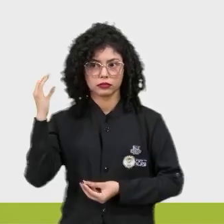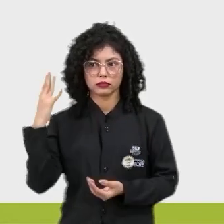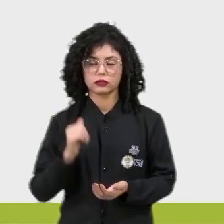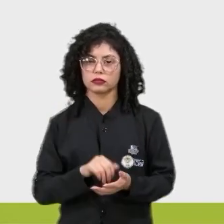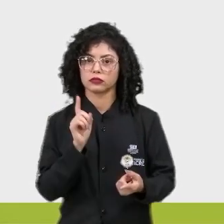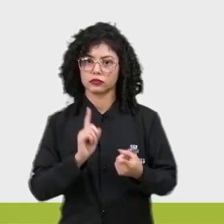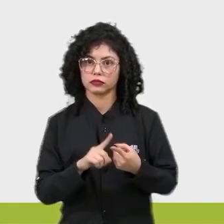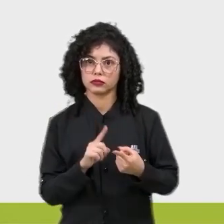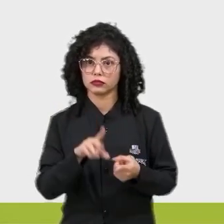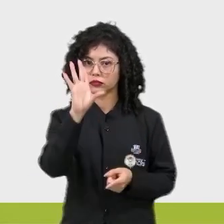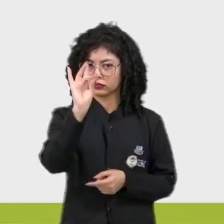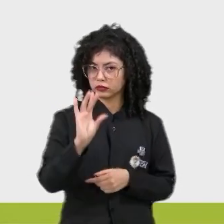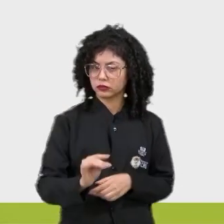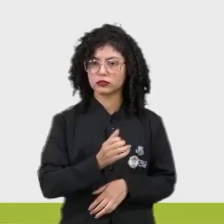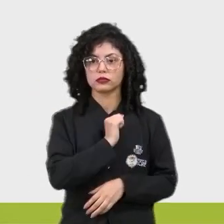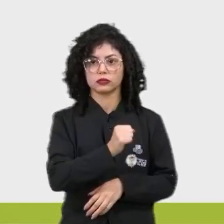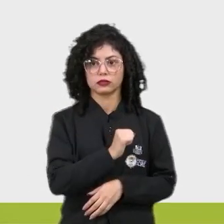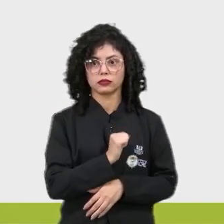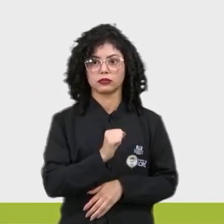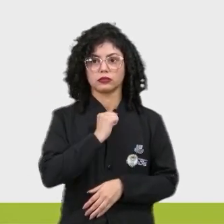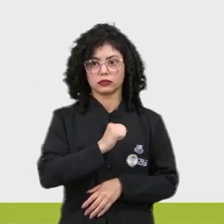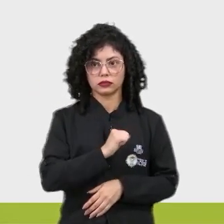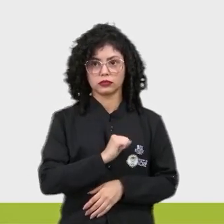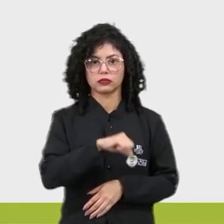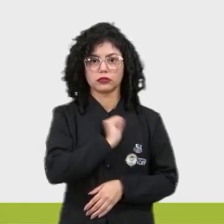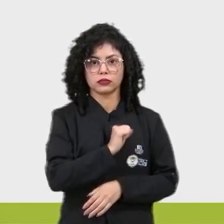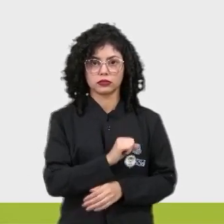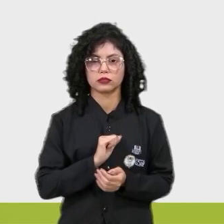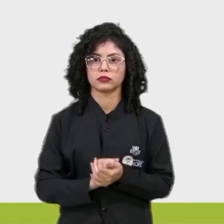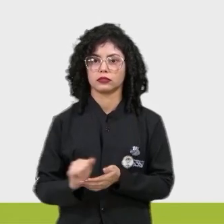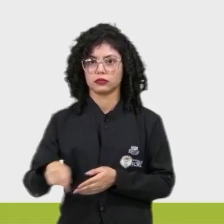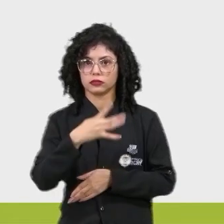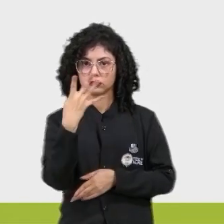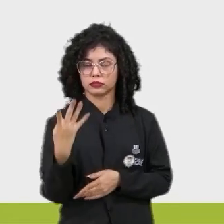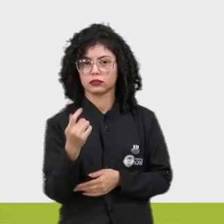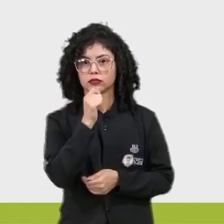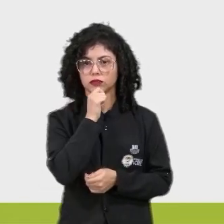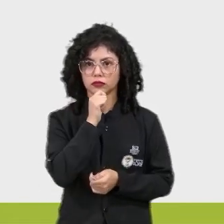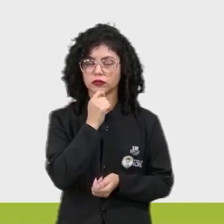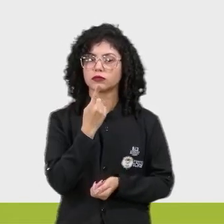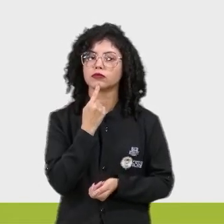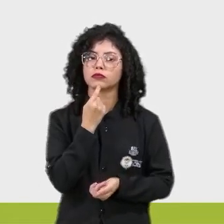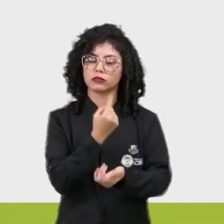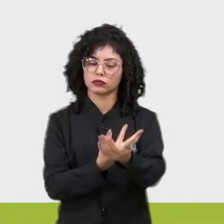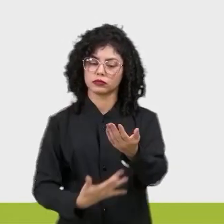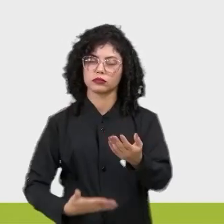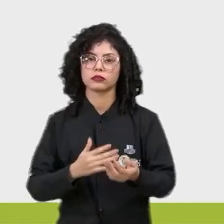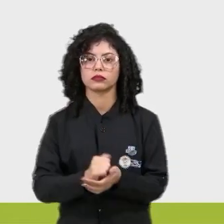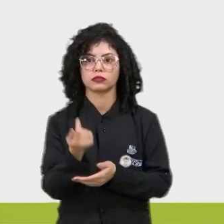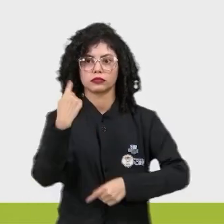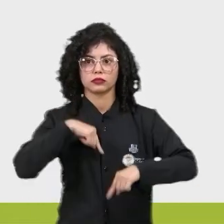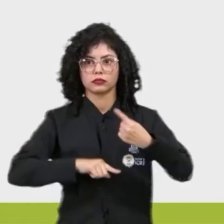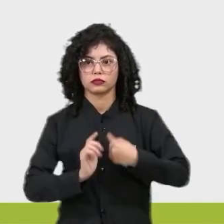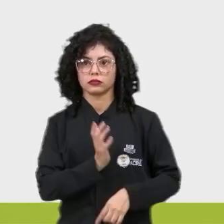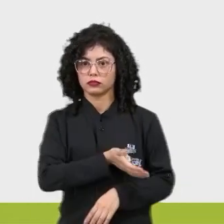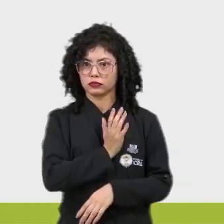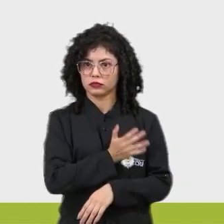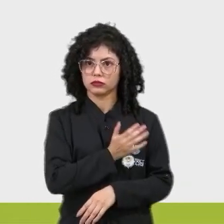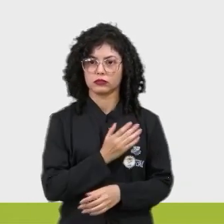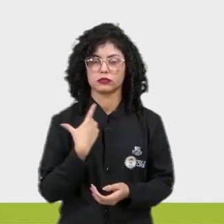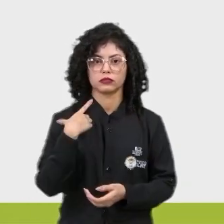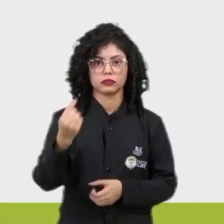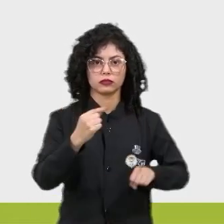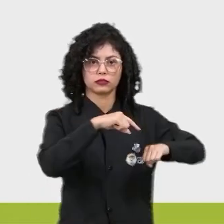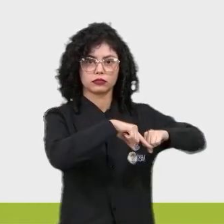quê? A cada batimento cardíaco, certa quantidade de sangue é bombeada pelo coração para a